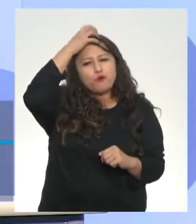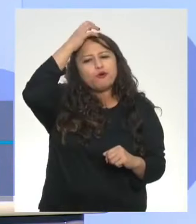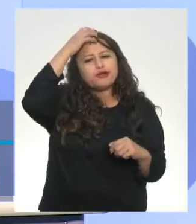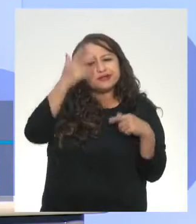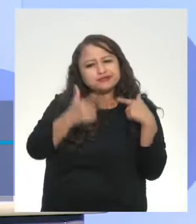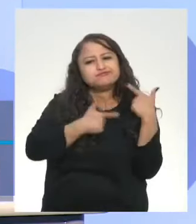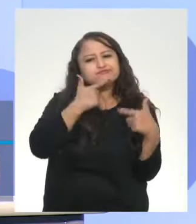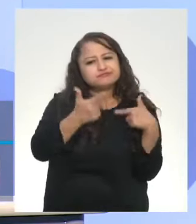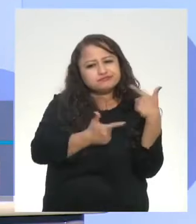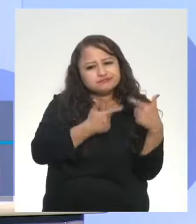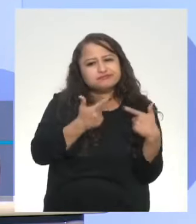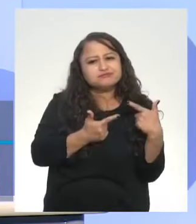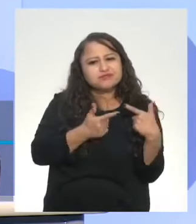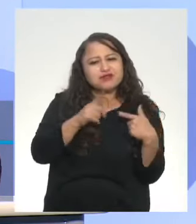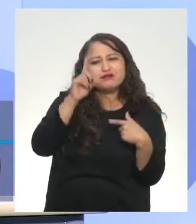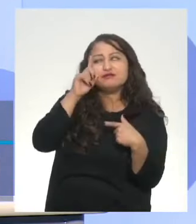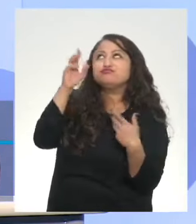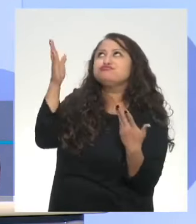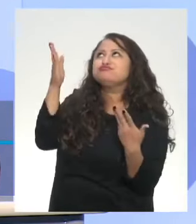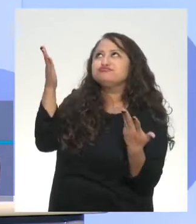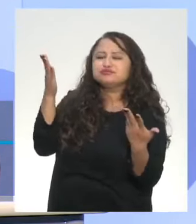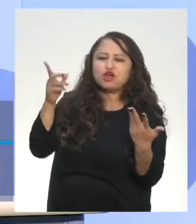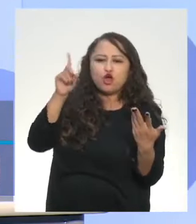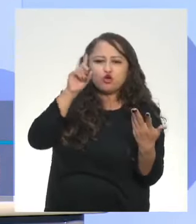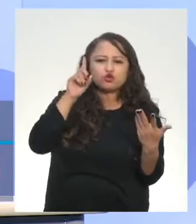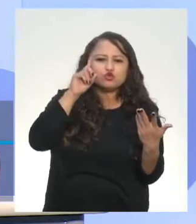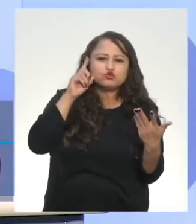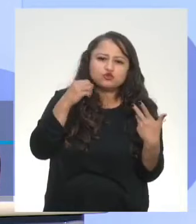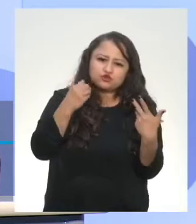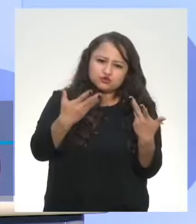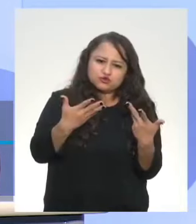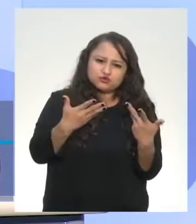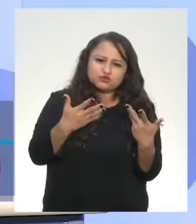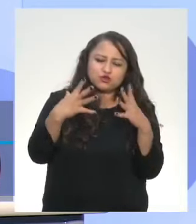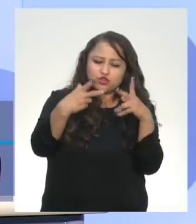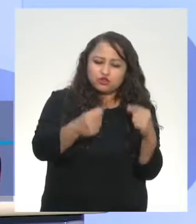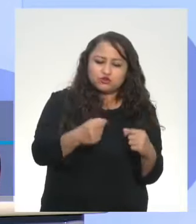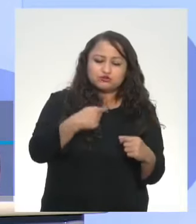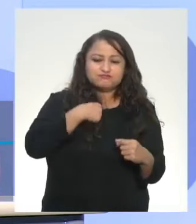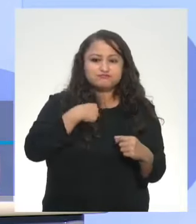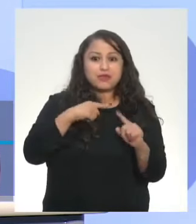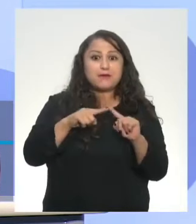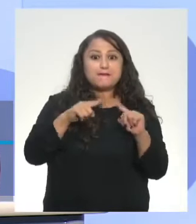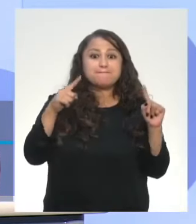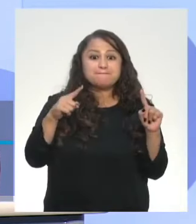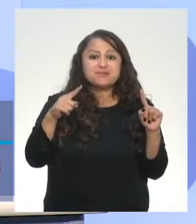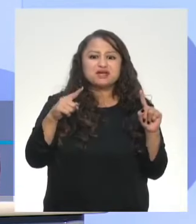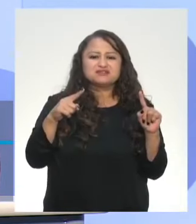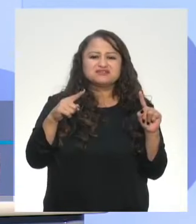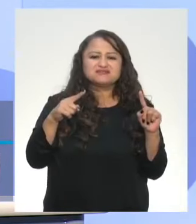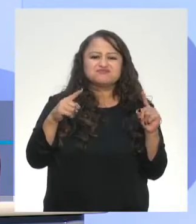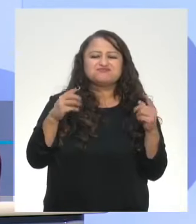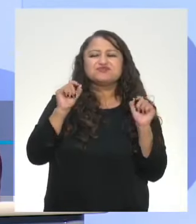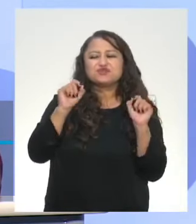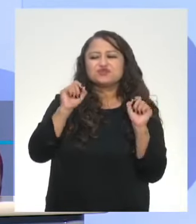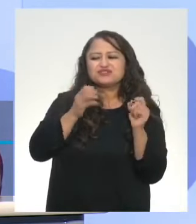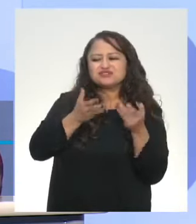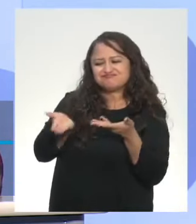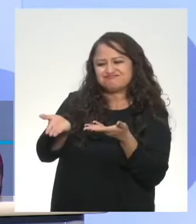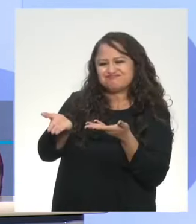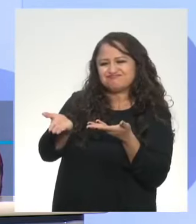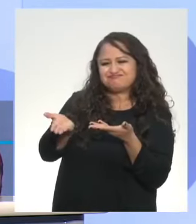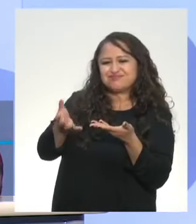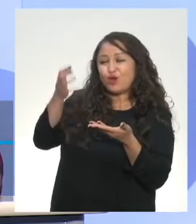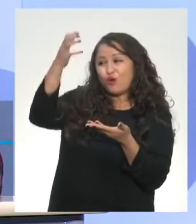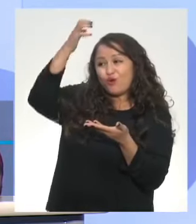do céu, é tudo nas costas do rei, tudo eu. Mas, na verdade, isso é uma vantagem, se a gente for olhar nessa lógica, né? O rei concentrando